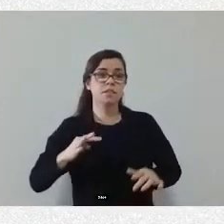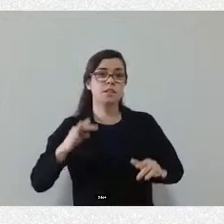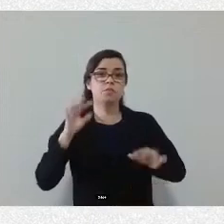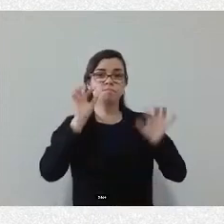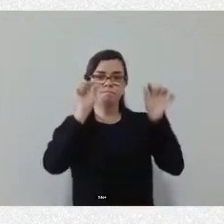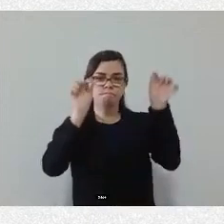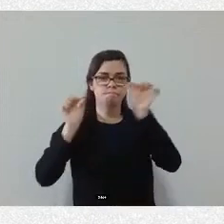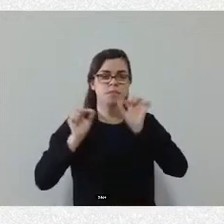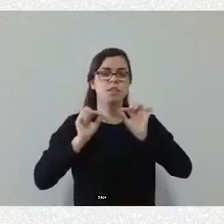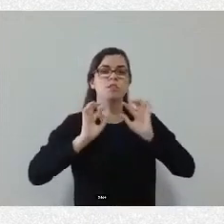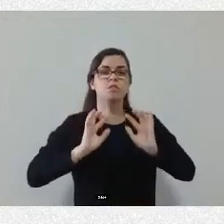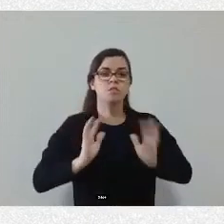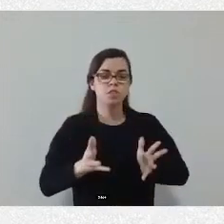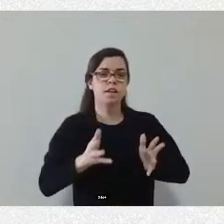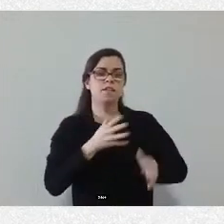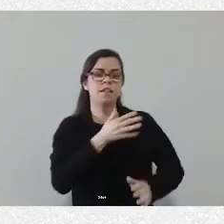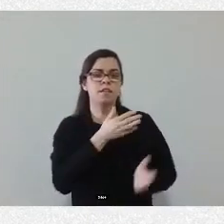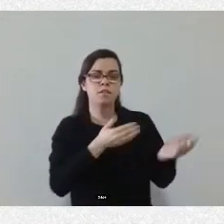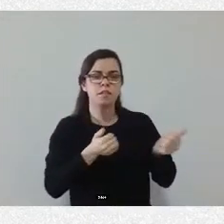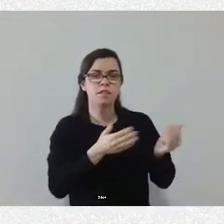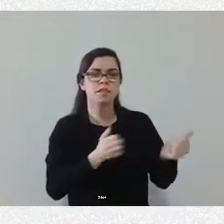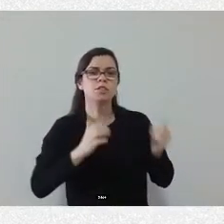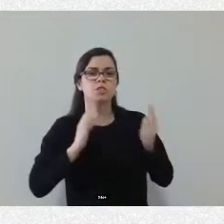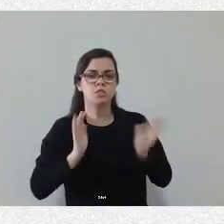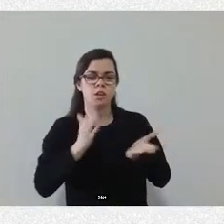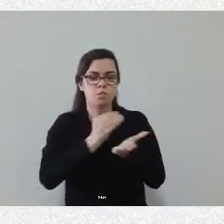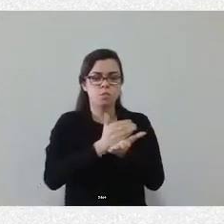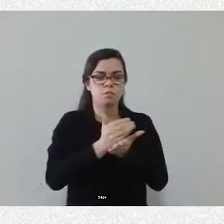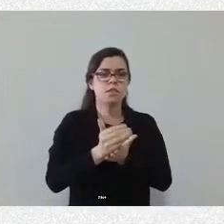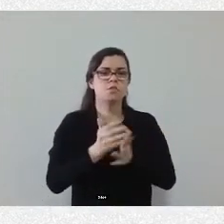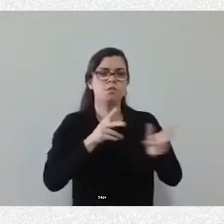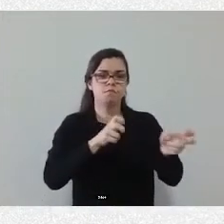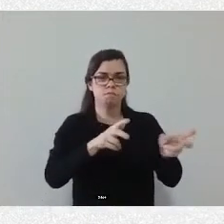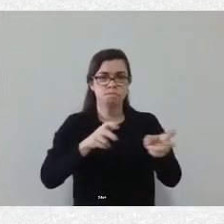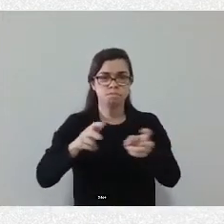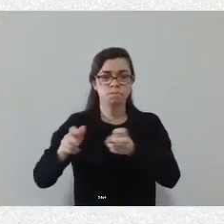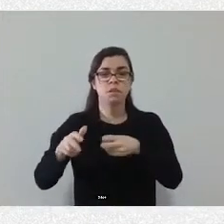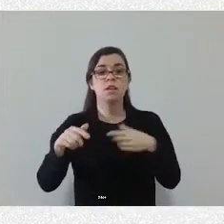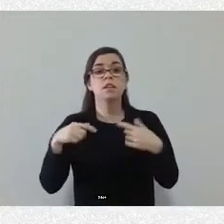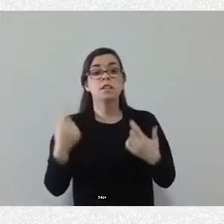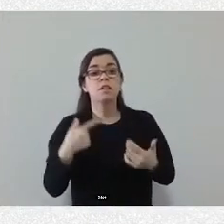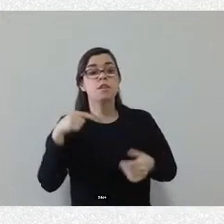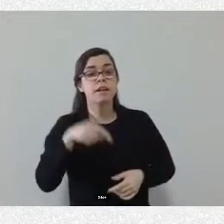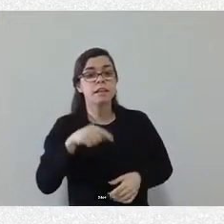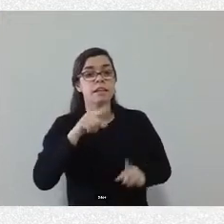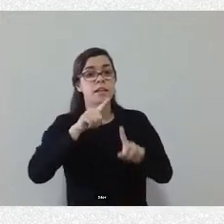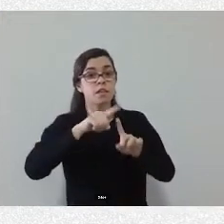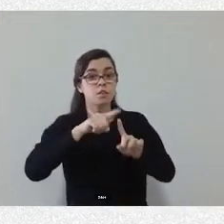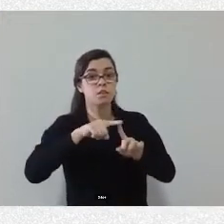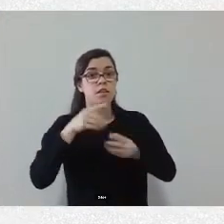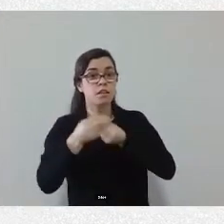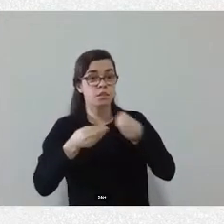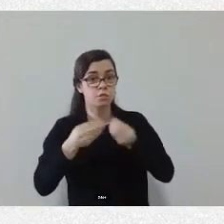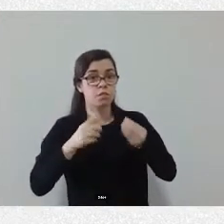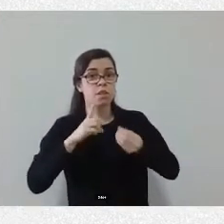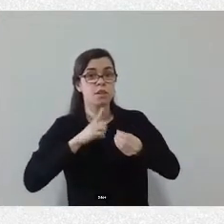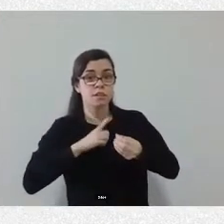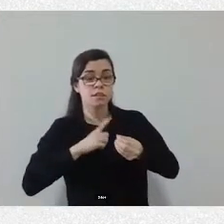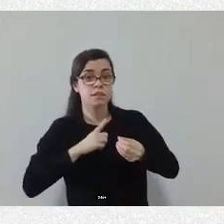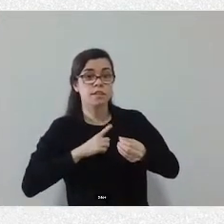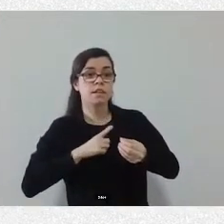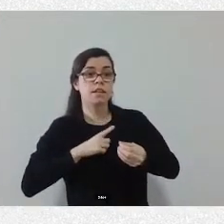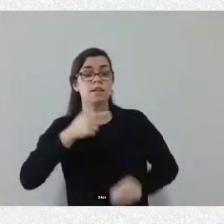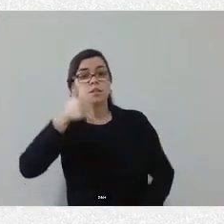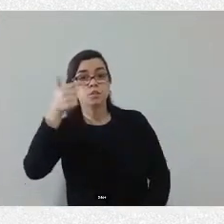vacinação em Toledo com a proposta de iniciar o estudo posteriormente. Então, vão ser aplicadas 2 doses na população